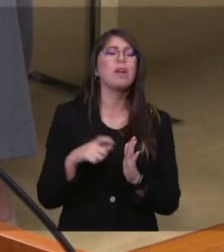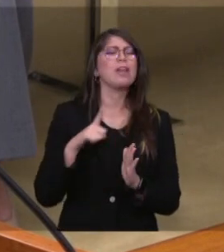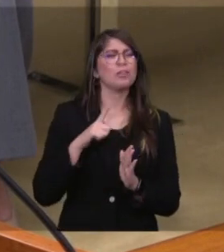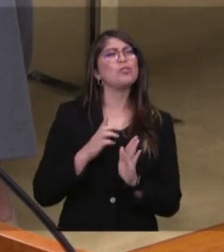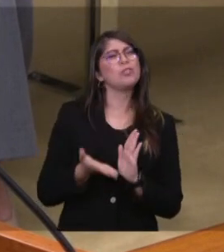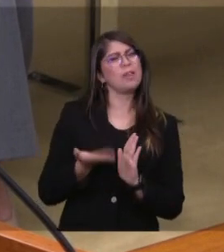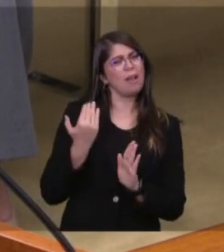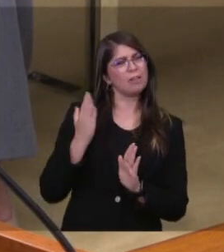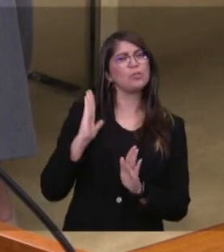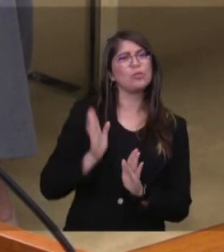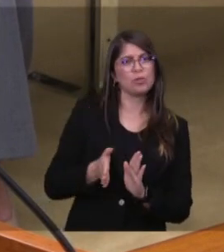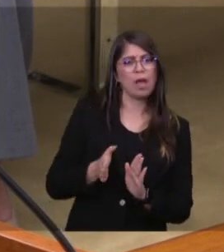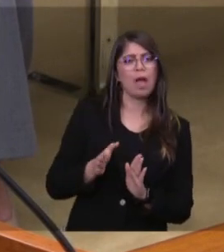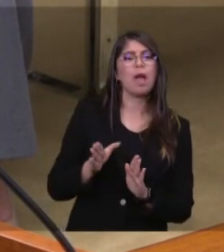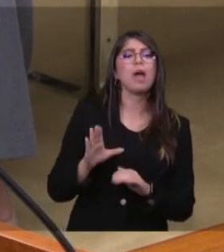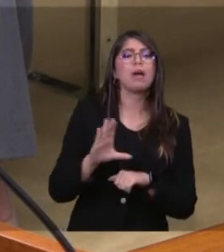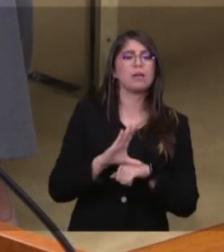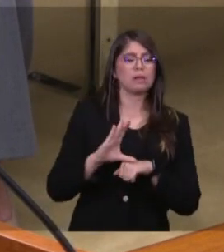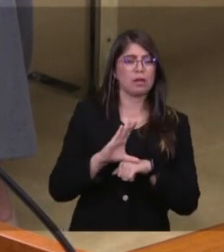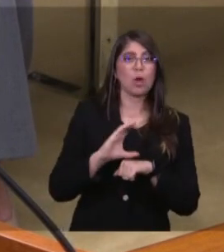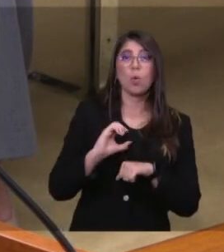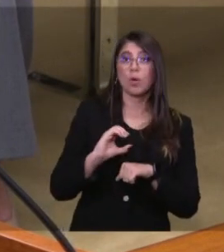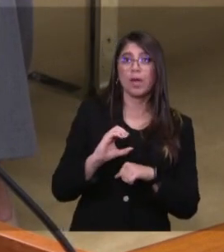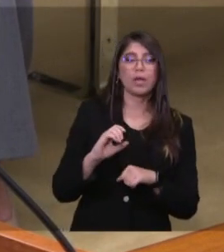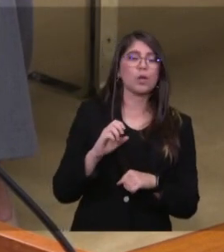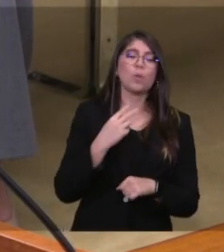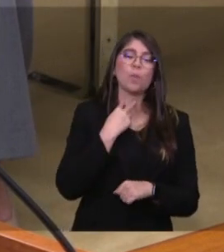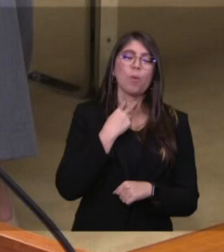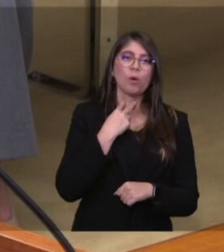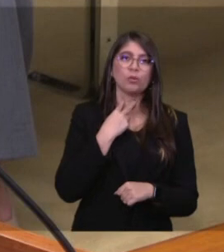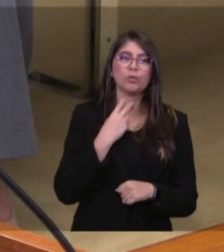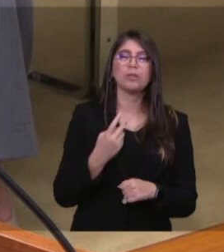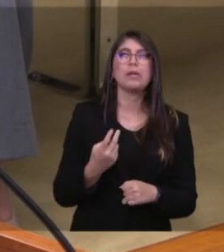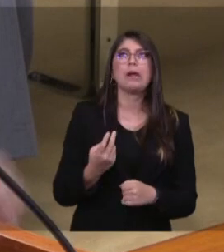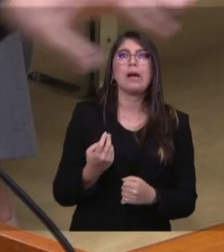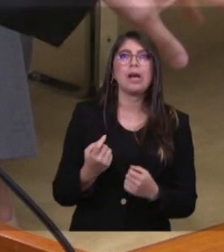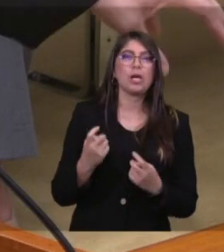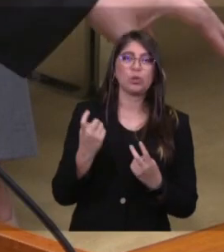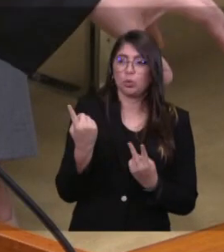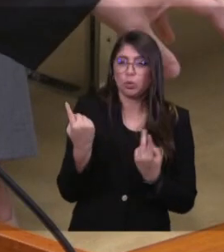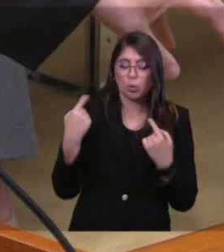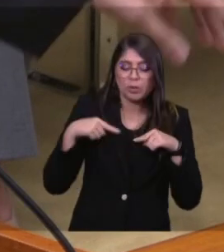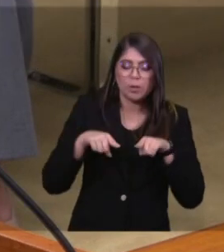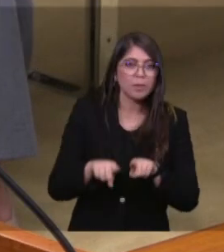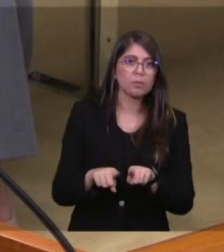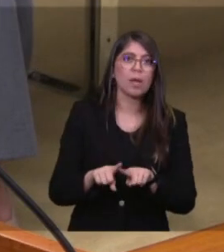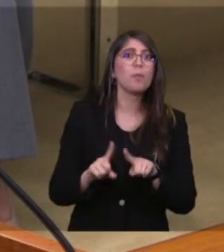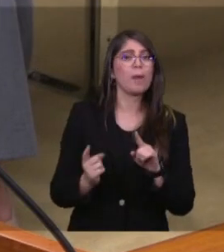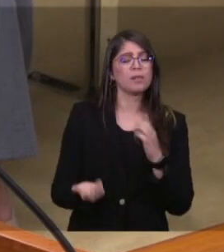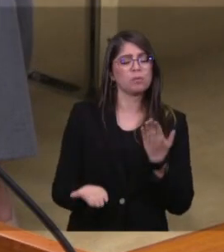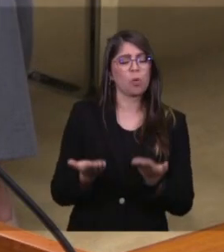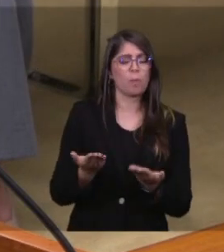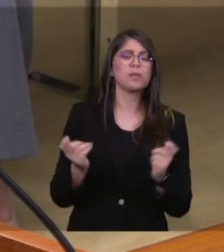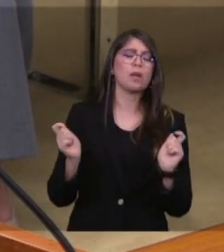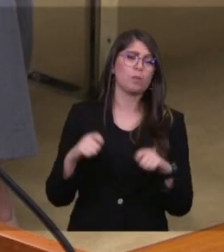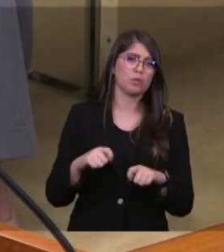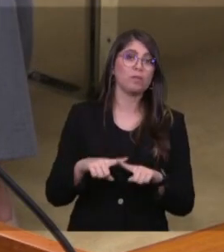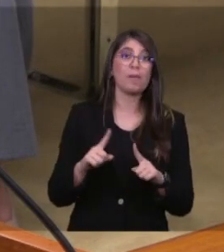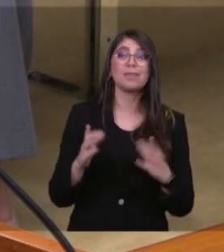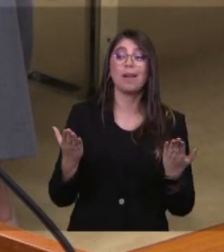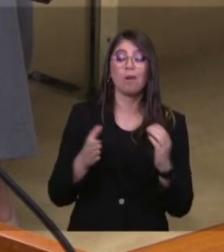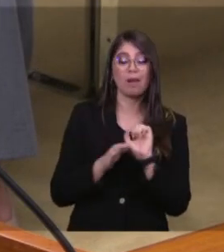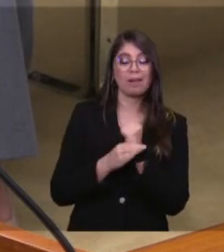norma constitucional, sim, que é a não acumulação e a possibilidade de compensação, mas essa garantia agora está expressa e está expressa de